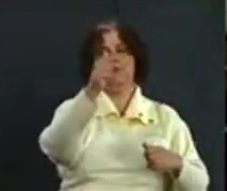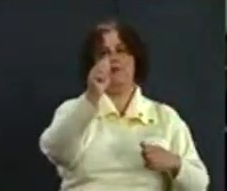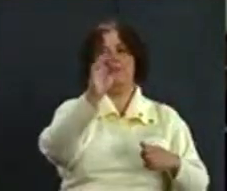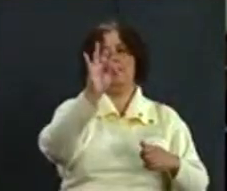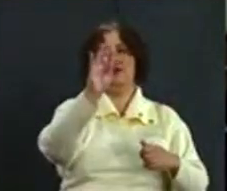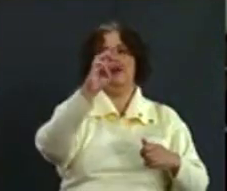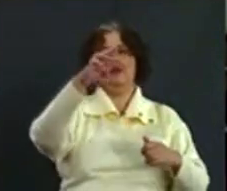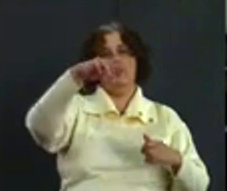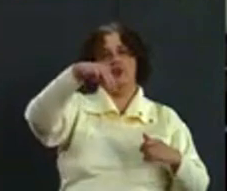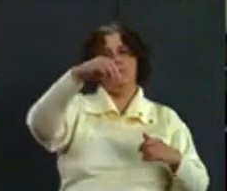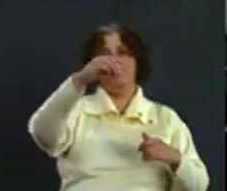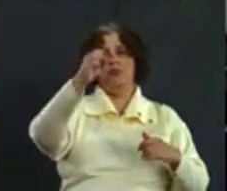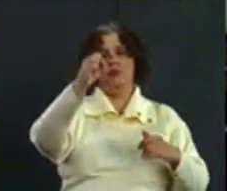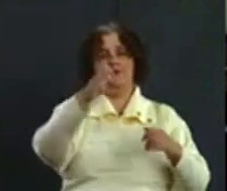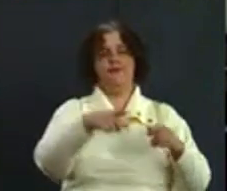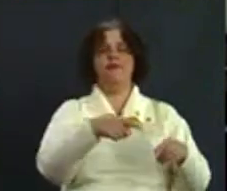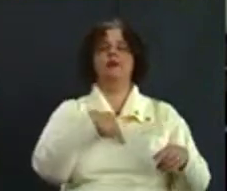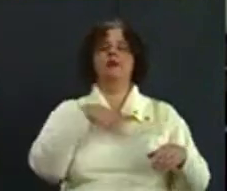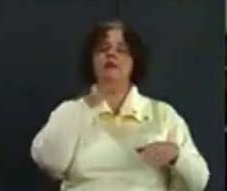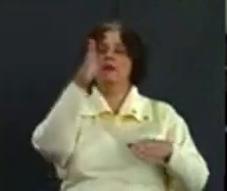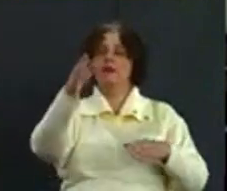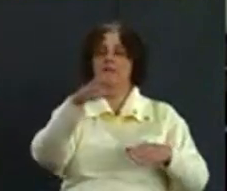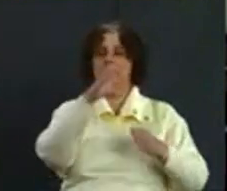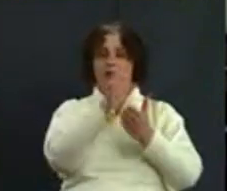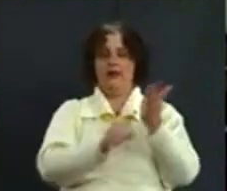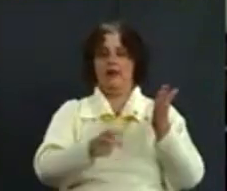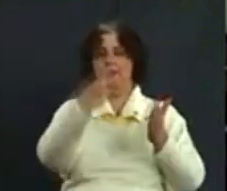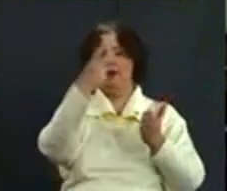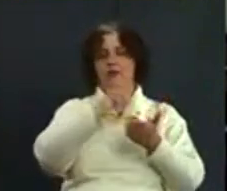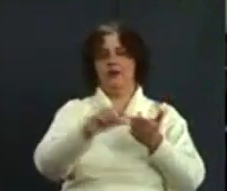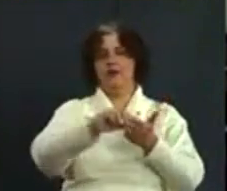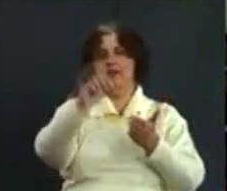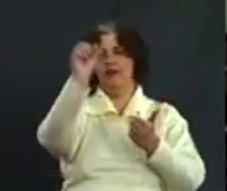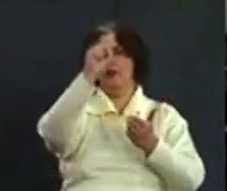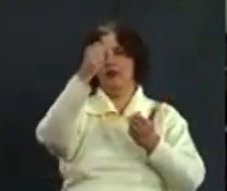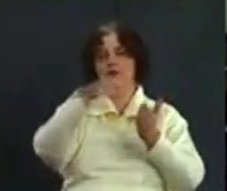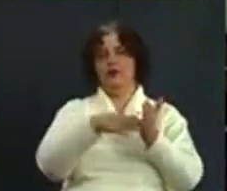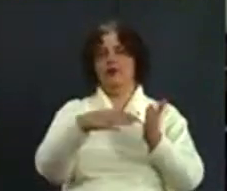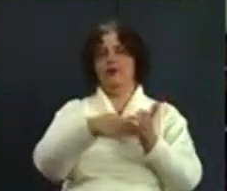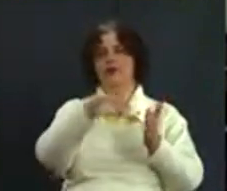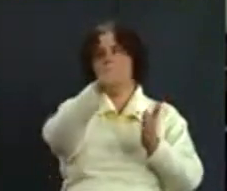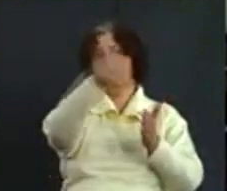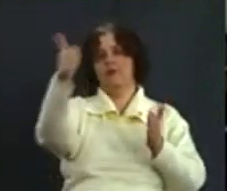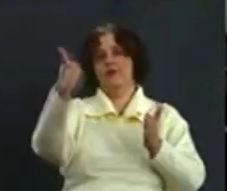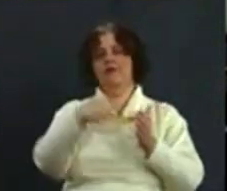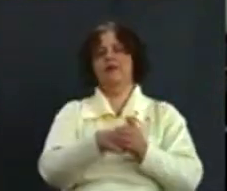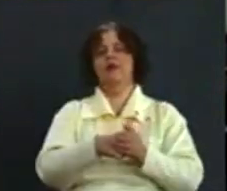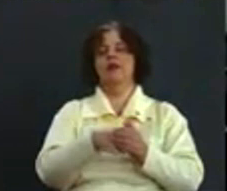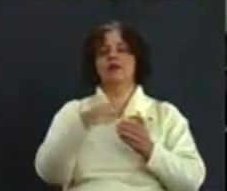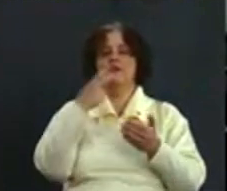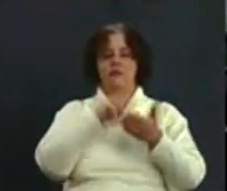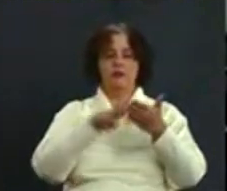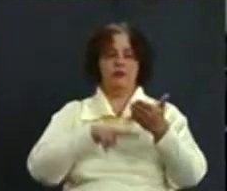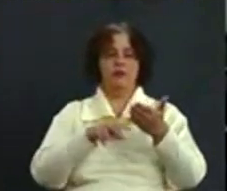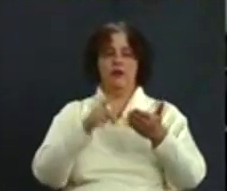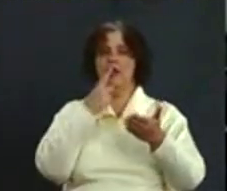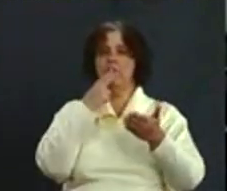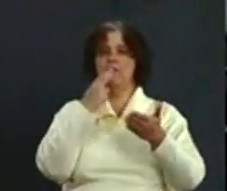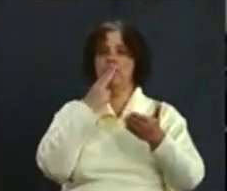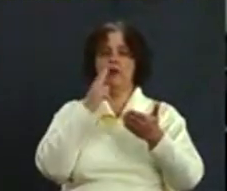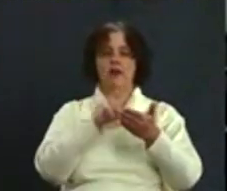capítulo 2, dos versos 8 a 11, leremos uma das cartas enviadas às 7 igrejas da